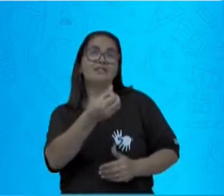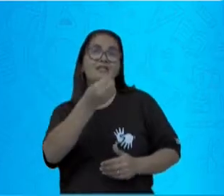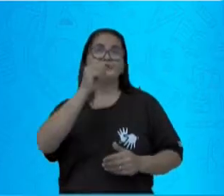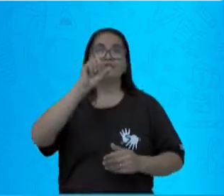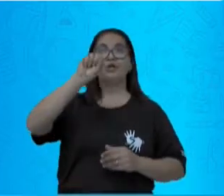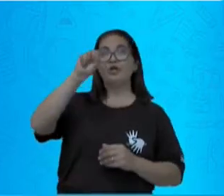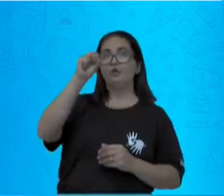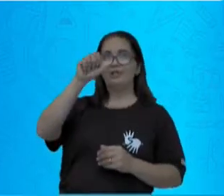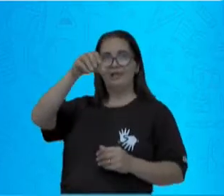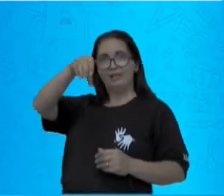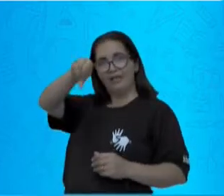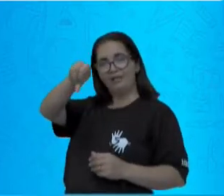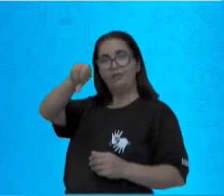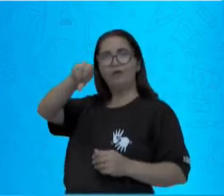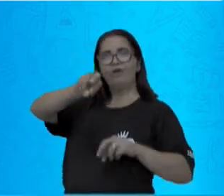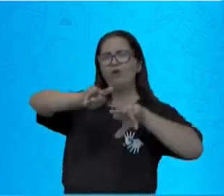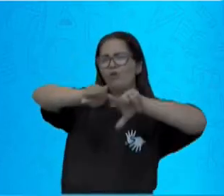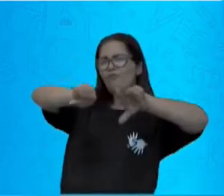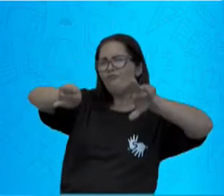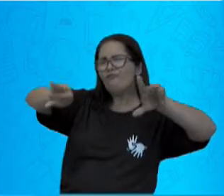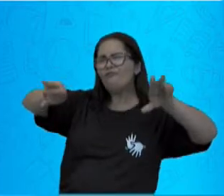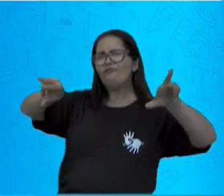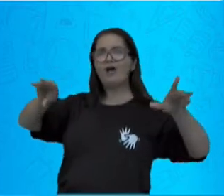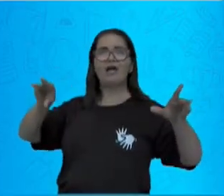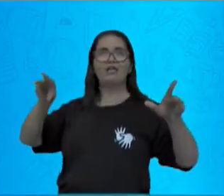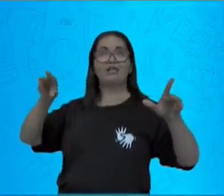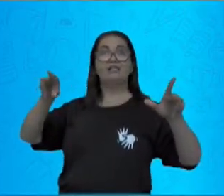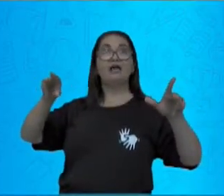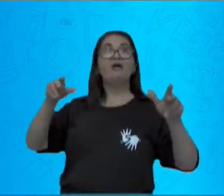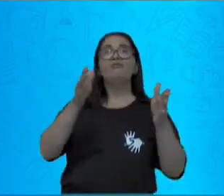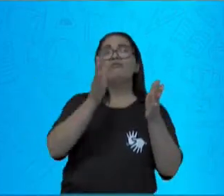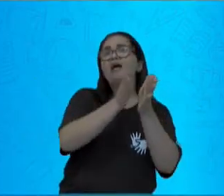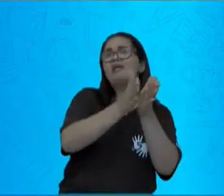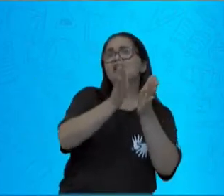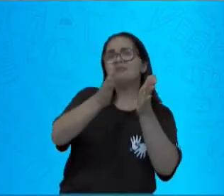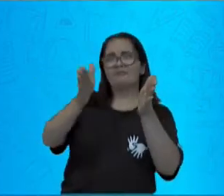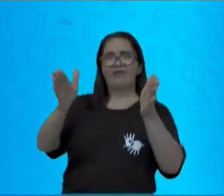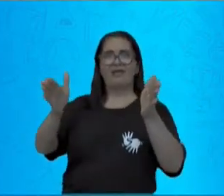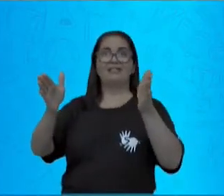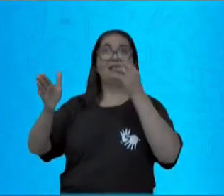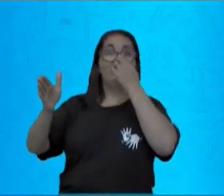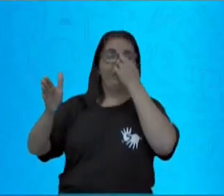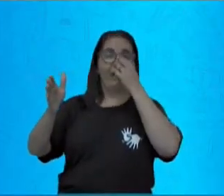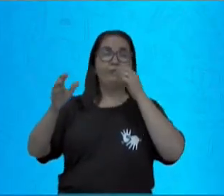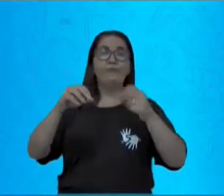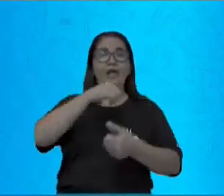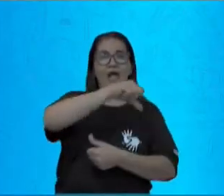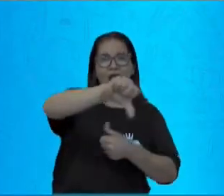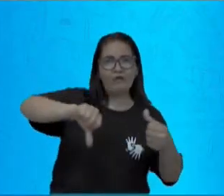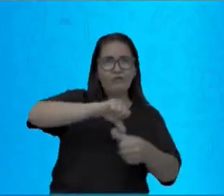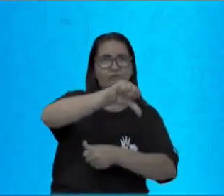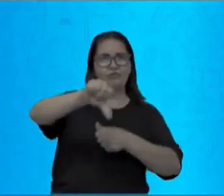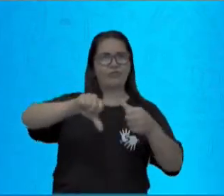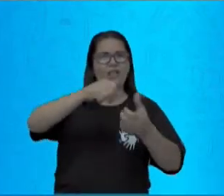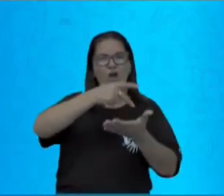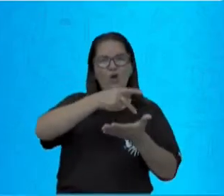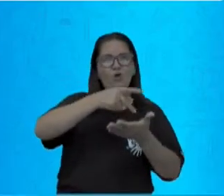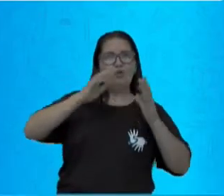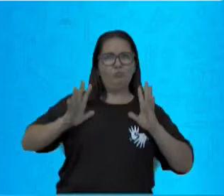1689, com várias fases. Fases da Revolução Puritana, Guerra